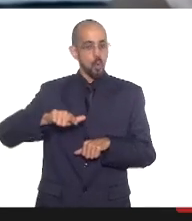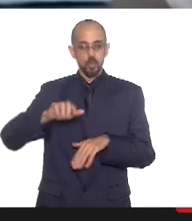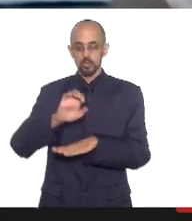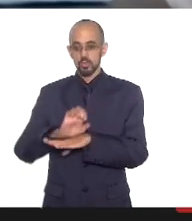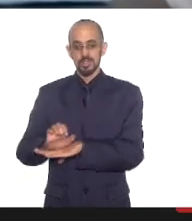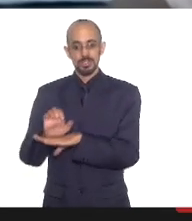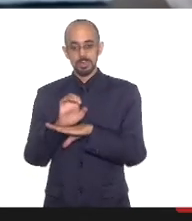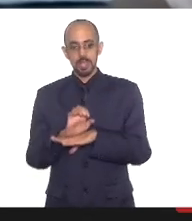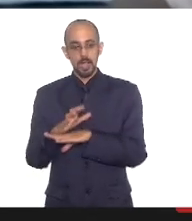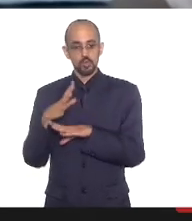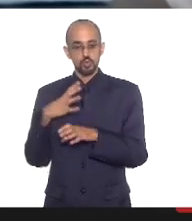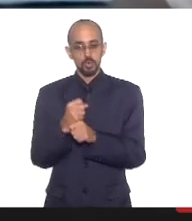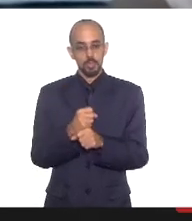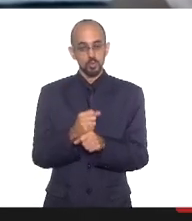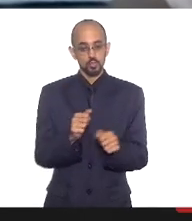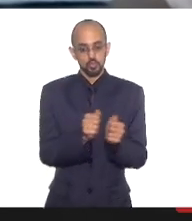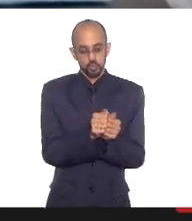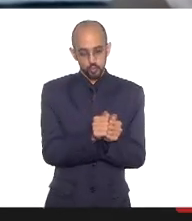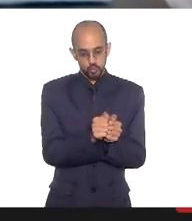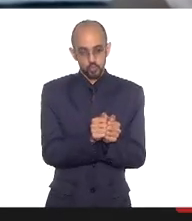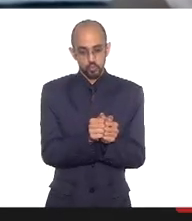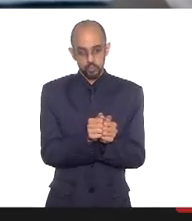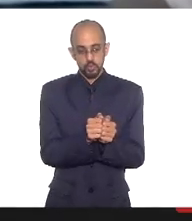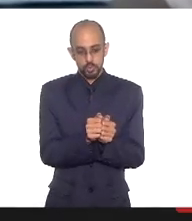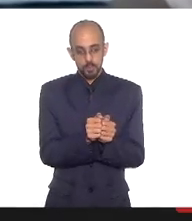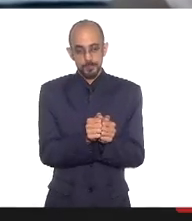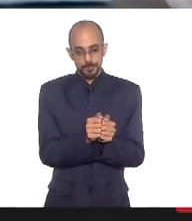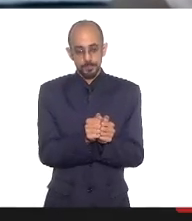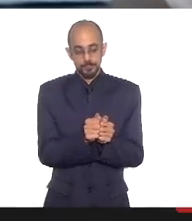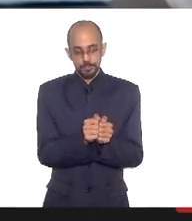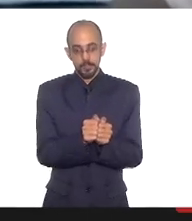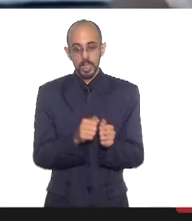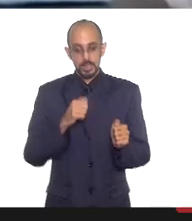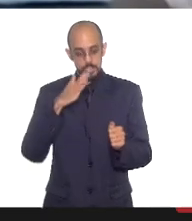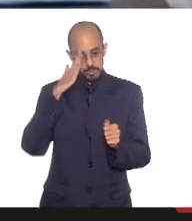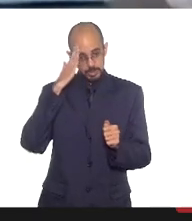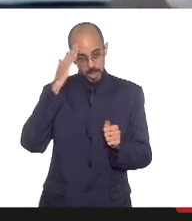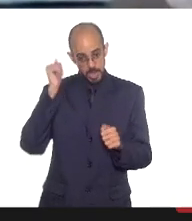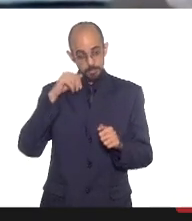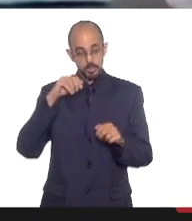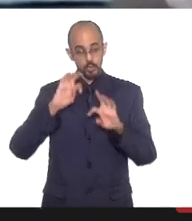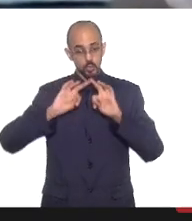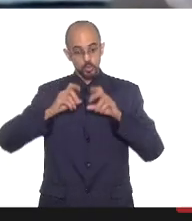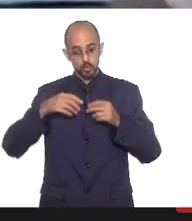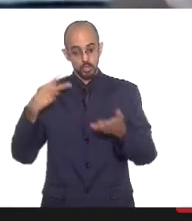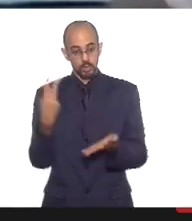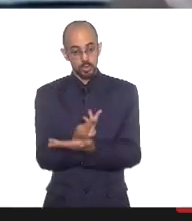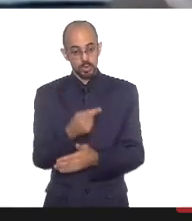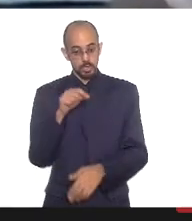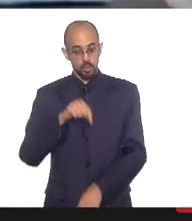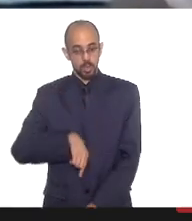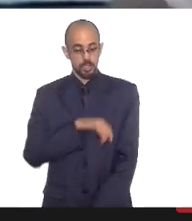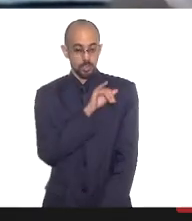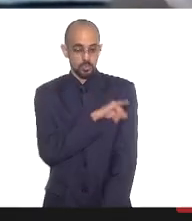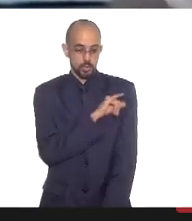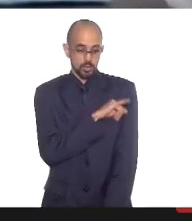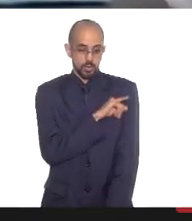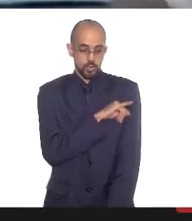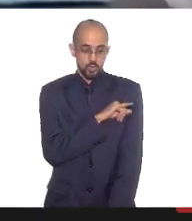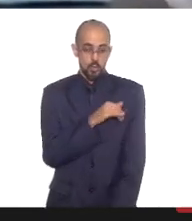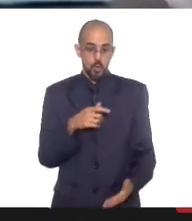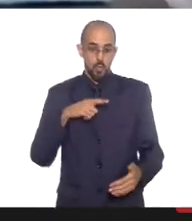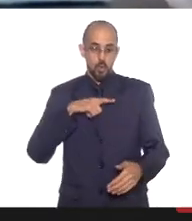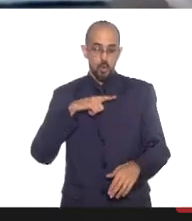gente Allure quem está possibilitado isso faz um sabe muito bem o que tá suando aqui nos Estados Unidos nele Oi hoje